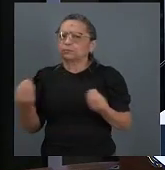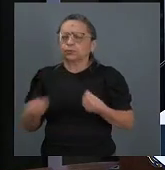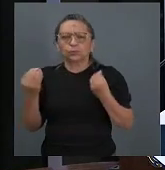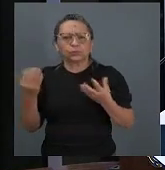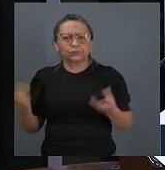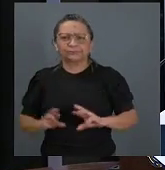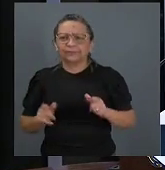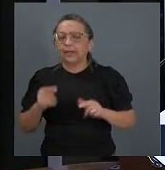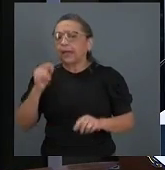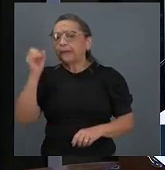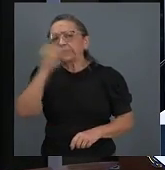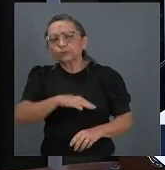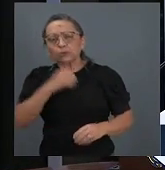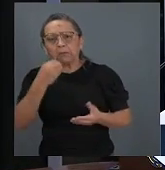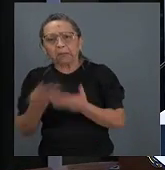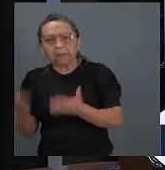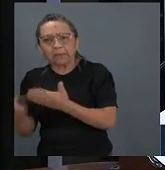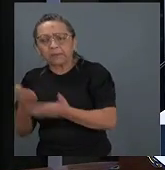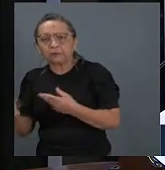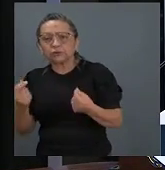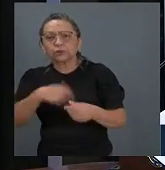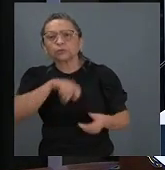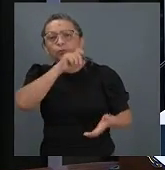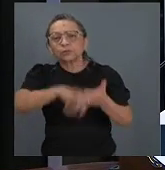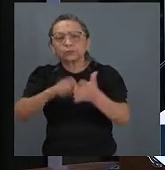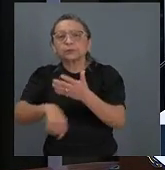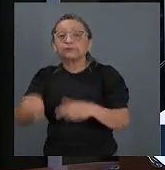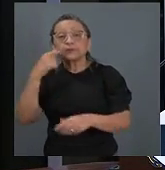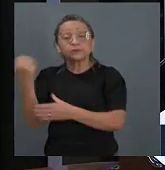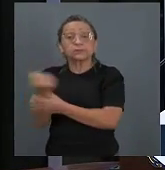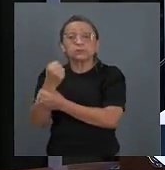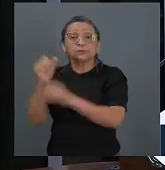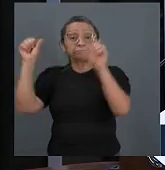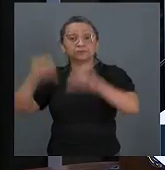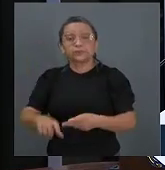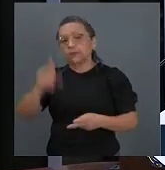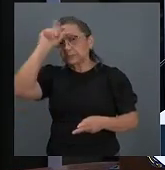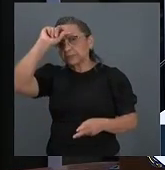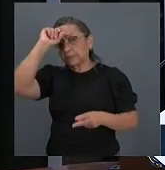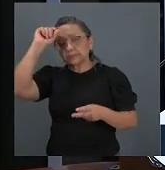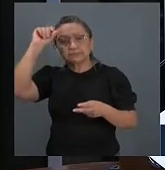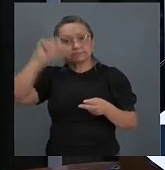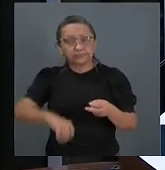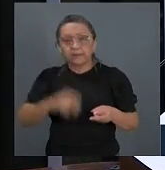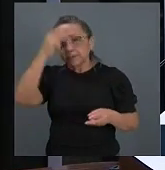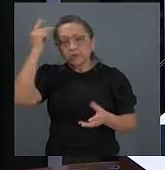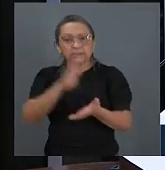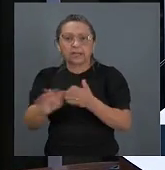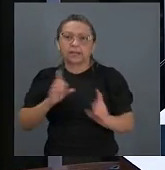padrão, o desperdício do dinheiro do contribuinte. Está aí, a segurança falida, os hospitais com filas, as pessoas sem